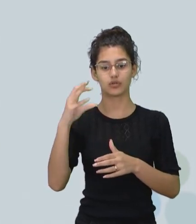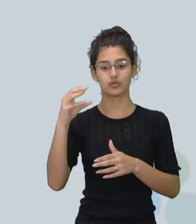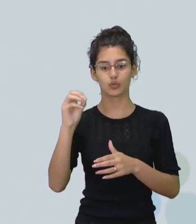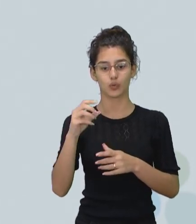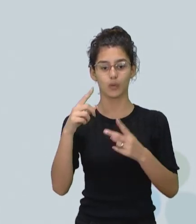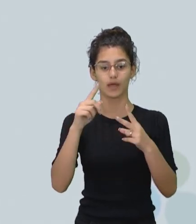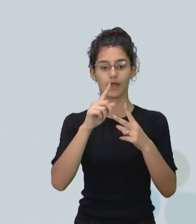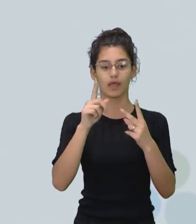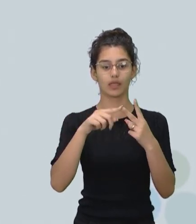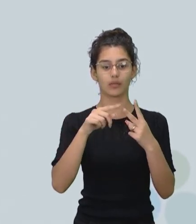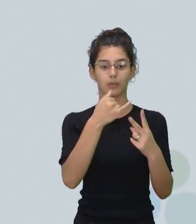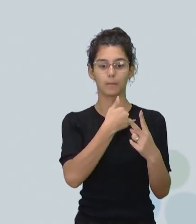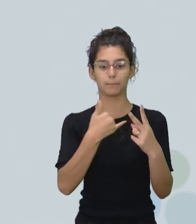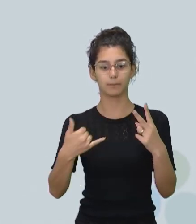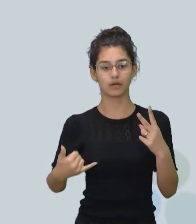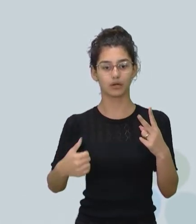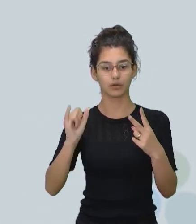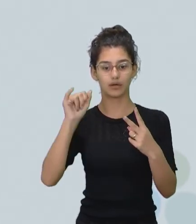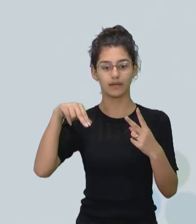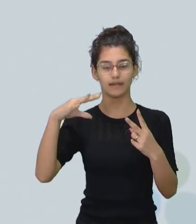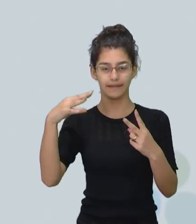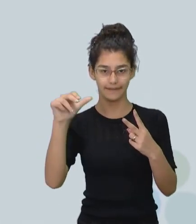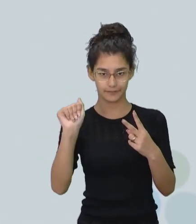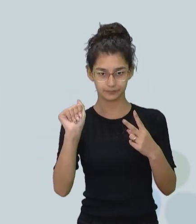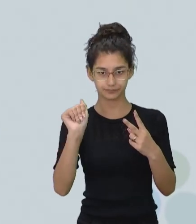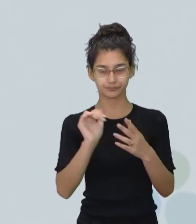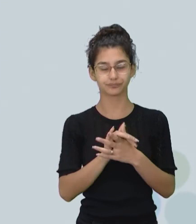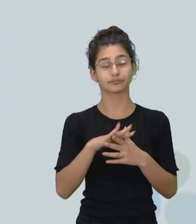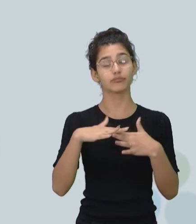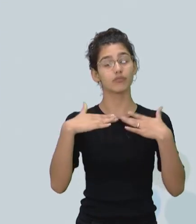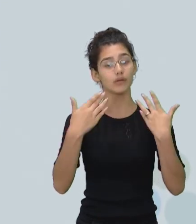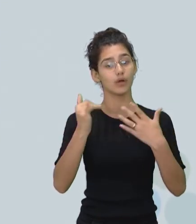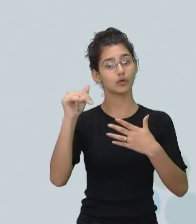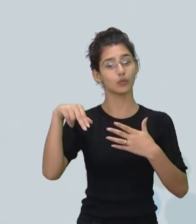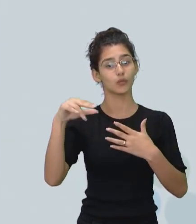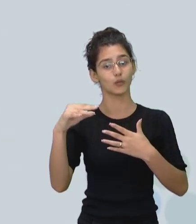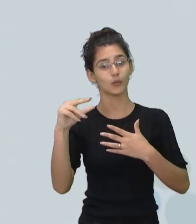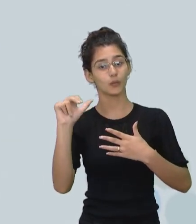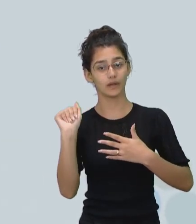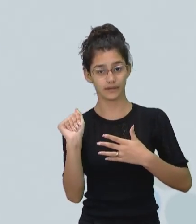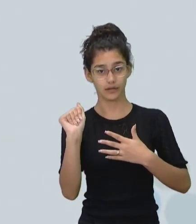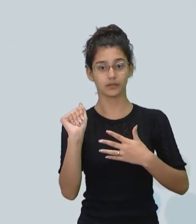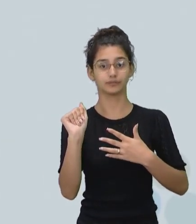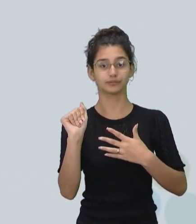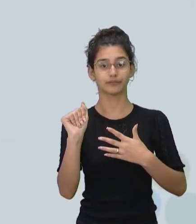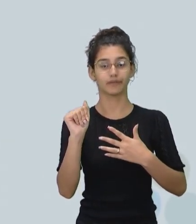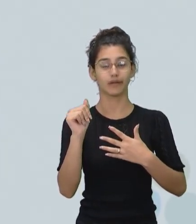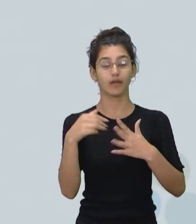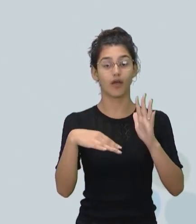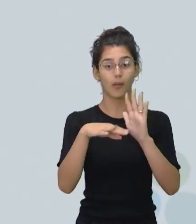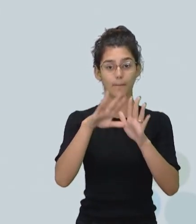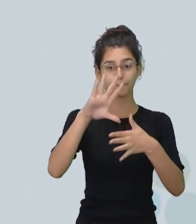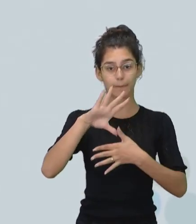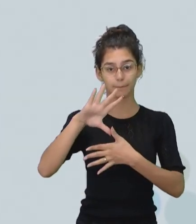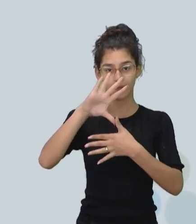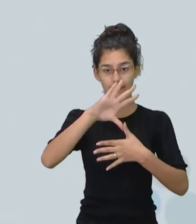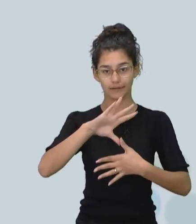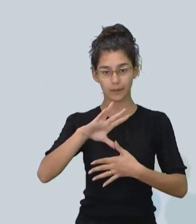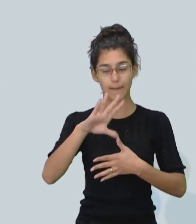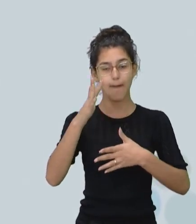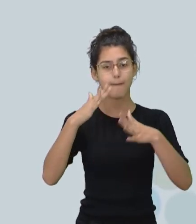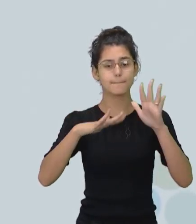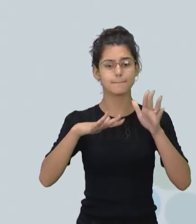o imperador Inca Atahualpa. Quando o Inca Atahualpa ele estava aqui na América, e ele é mais ali da parte